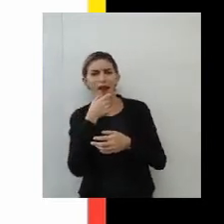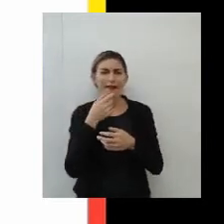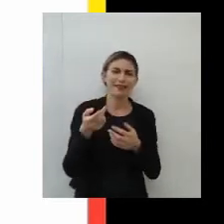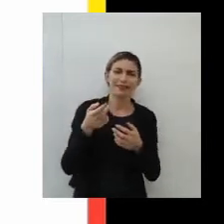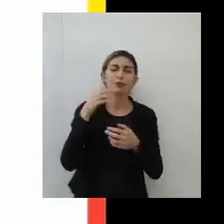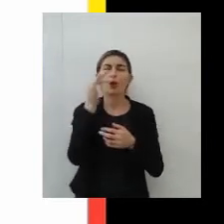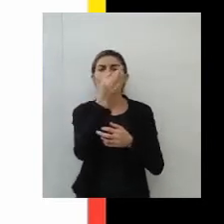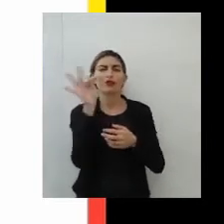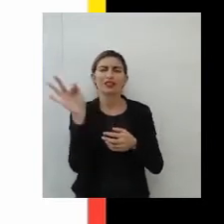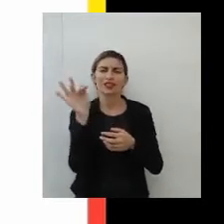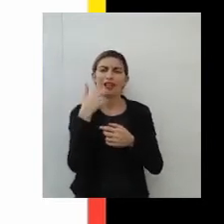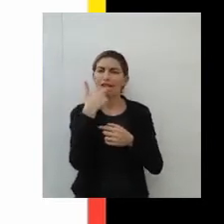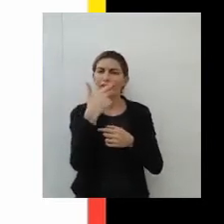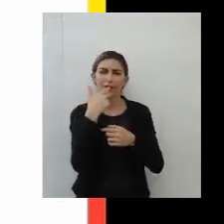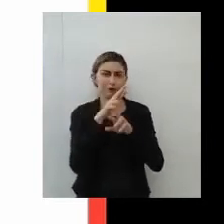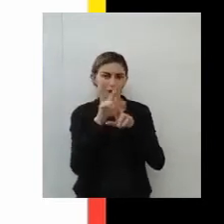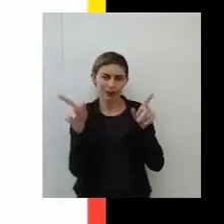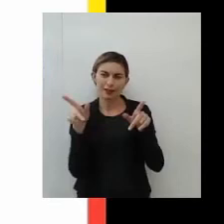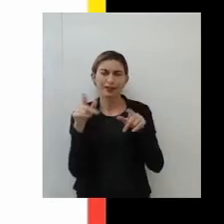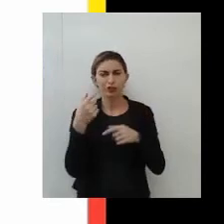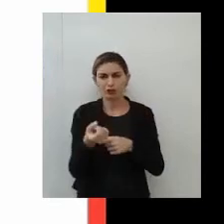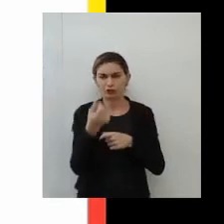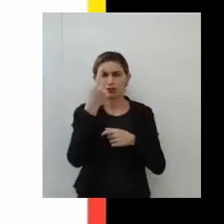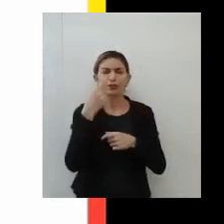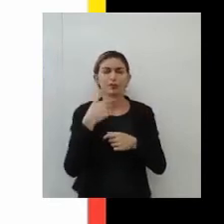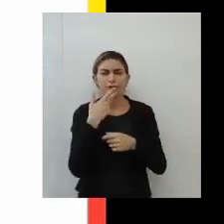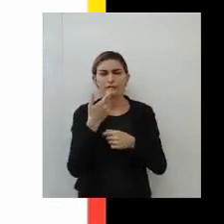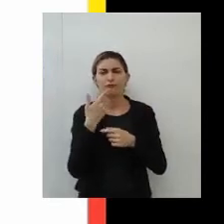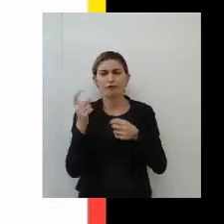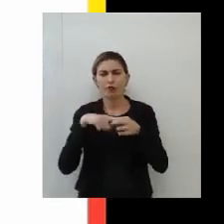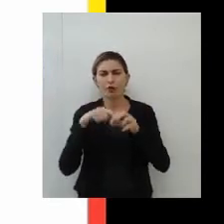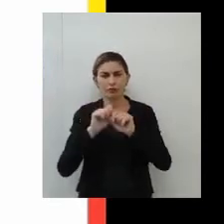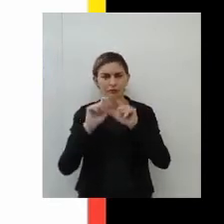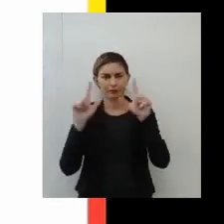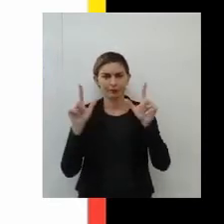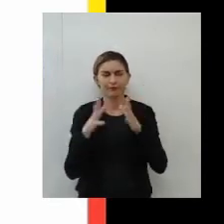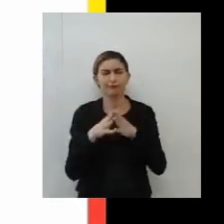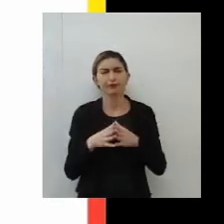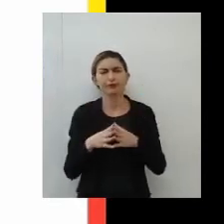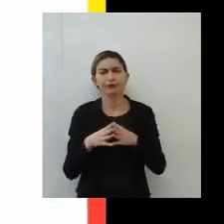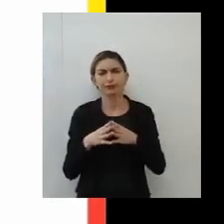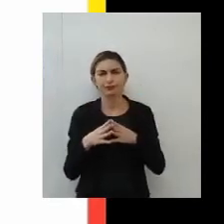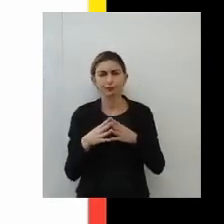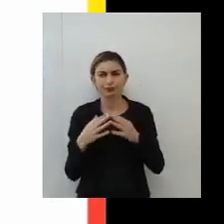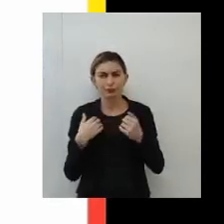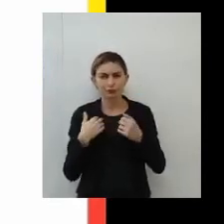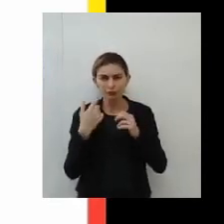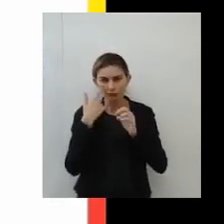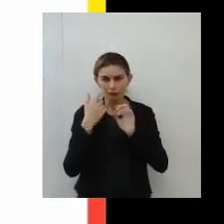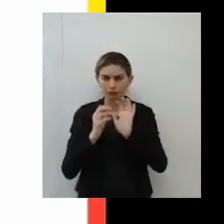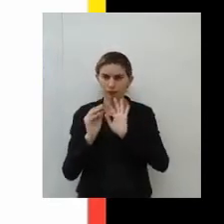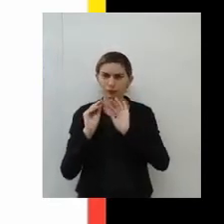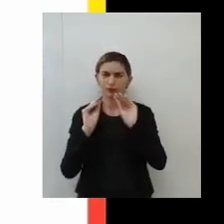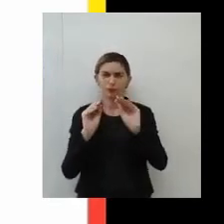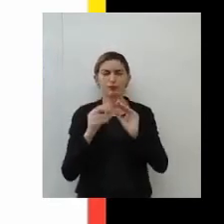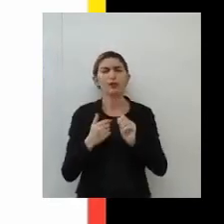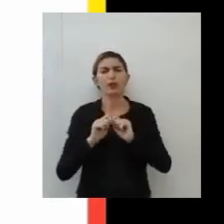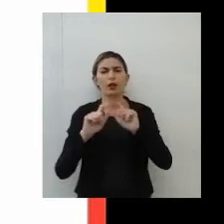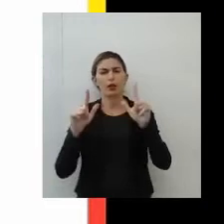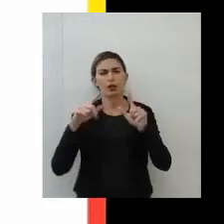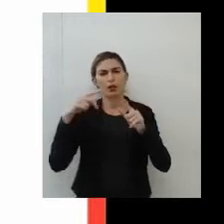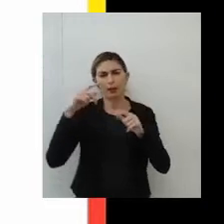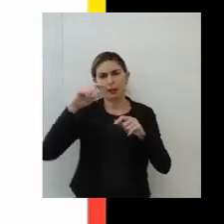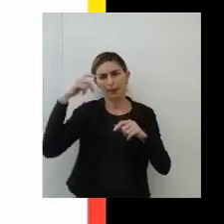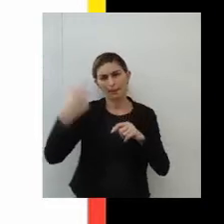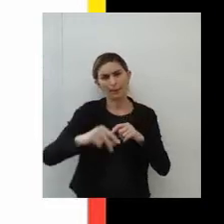estranho, mas eu acho que dá para compreender. Corta para o slide, por favor. Olha aí o recorte que eu trouxe. A peste